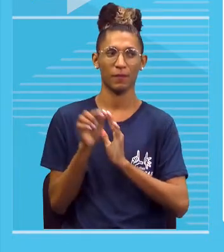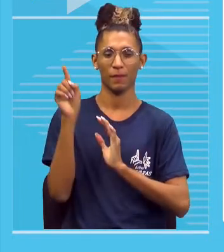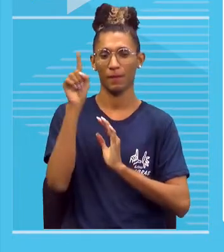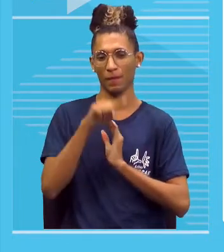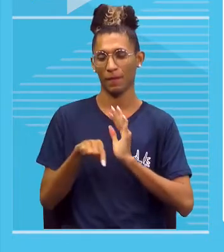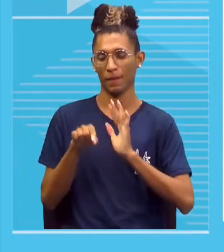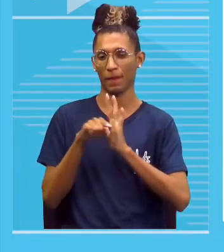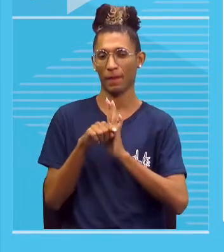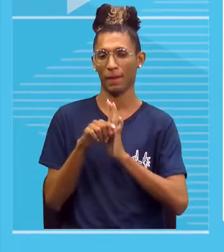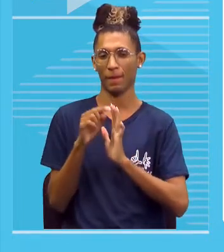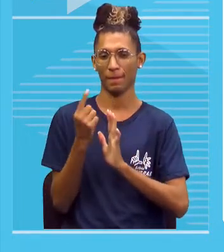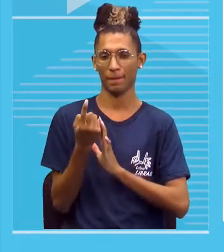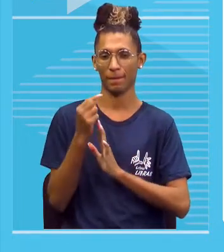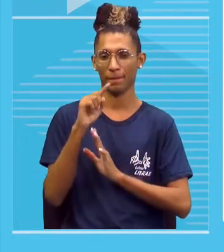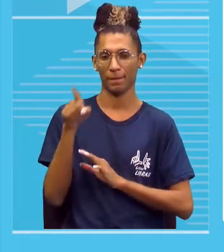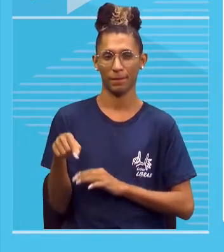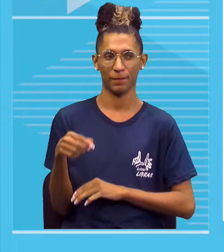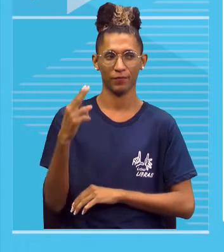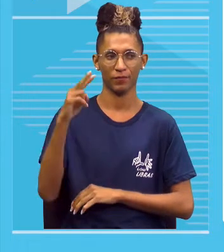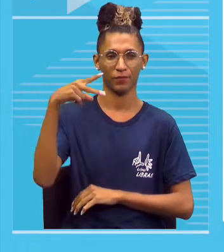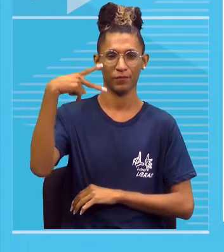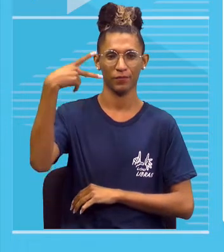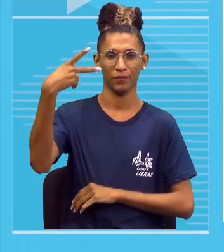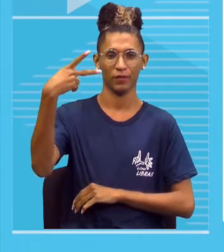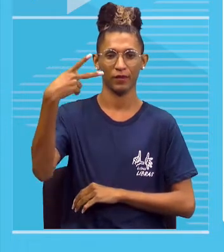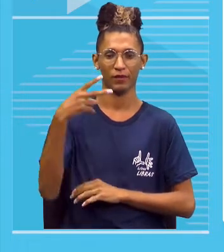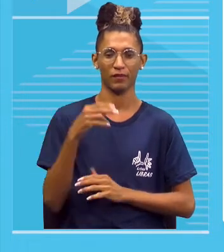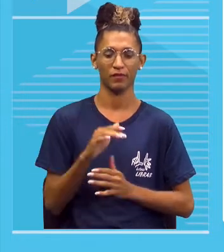- 1 ao quadrado né